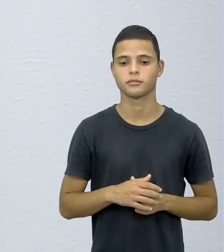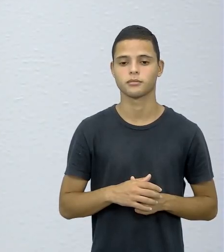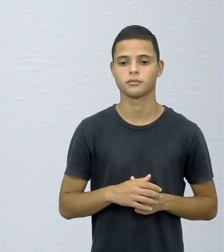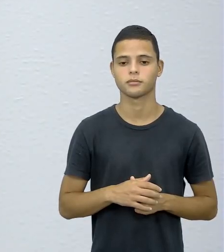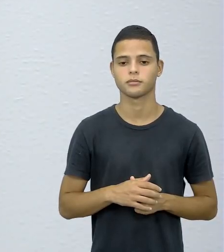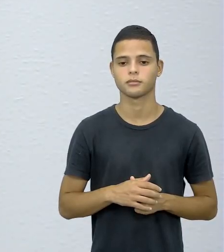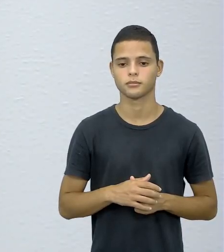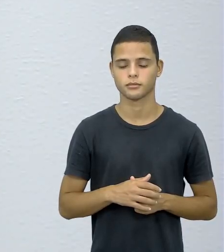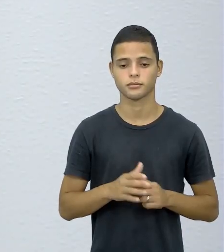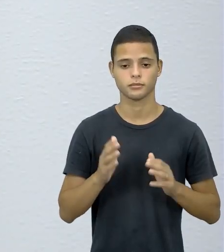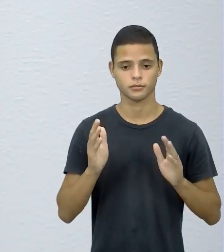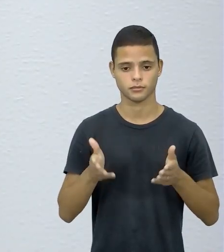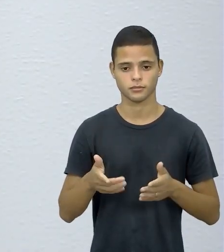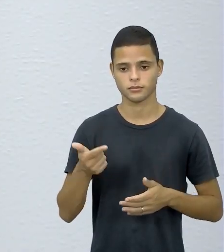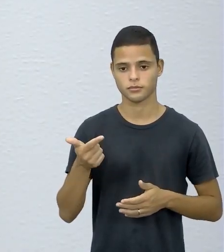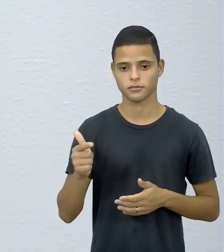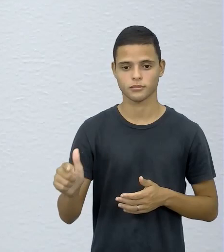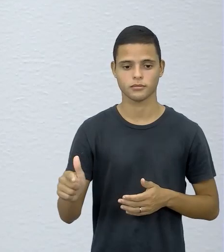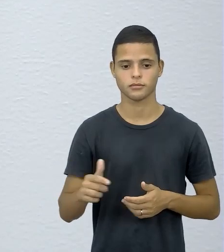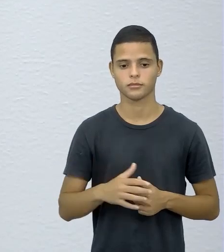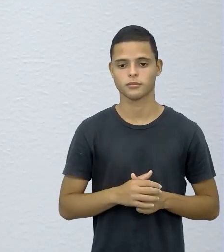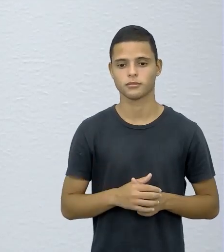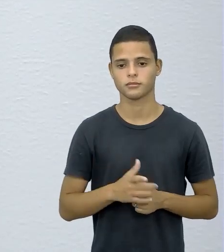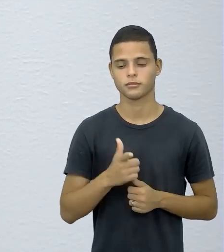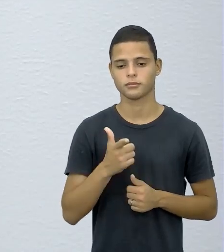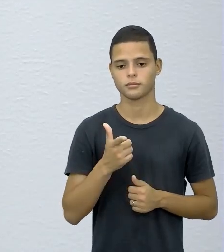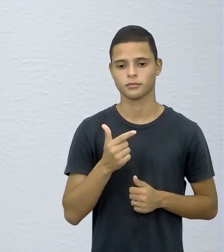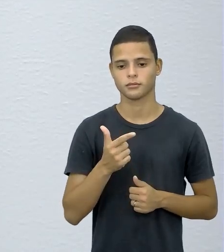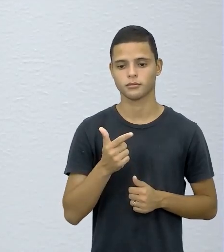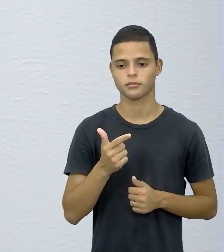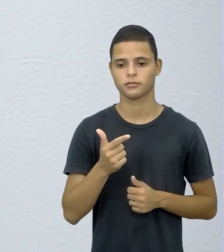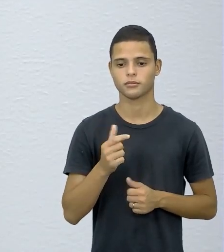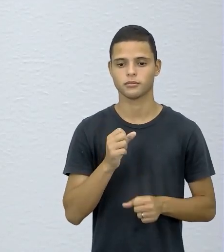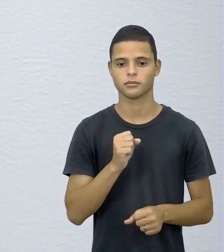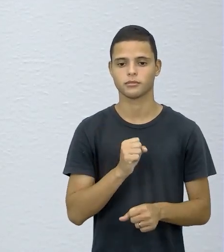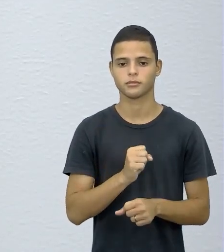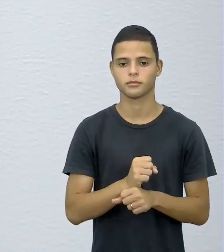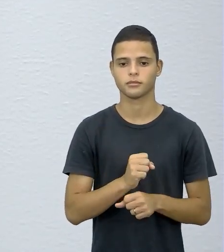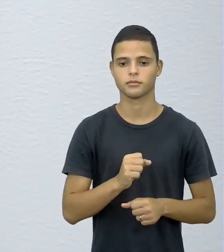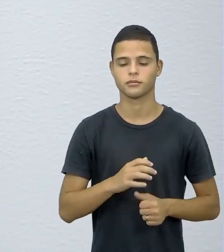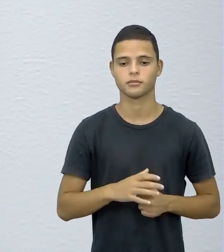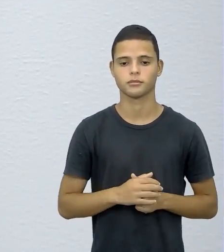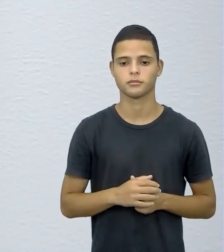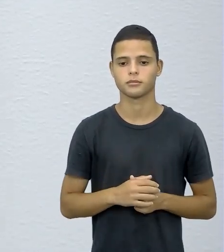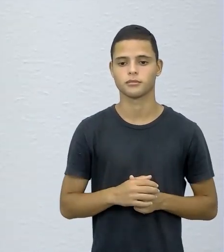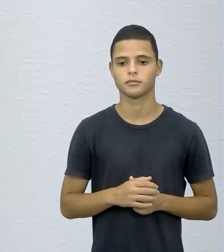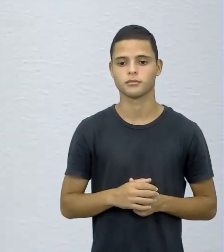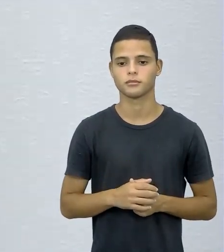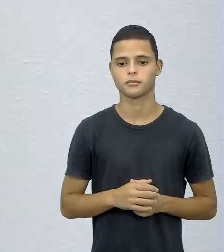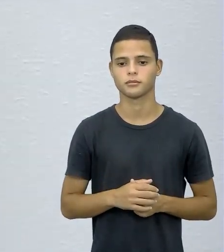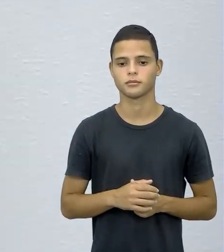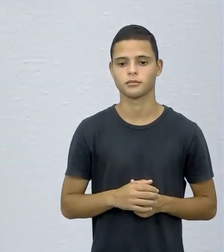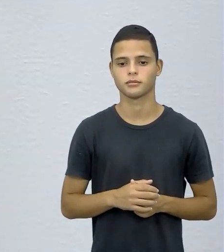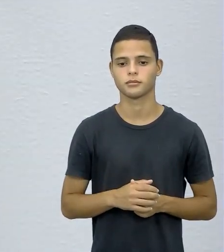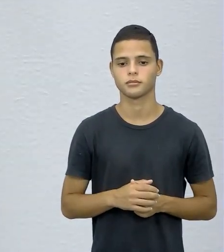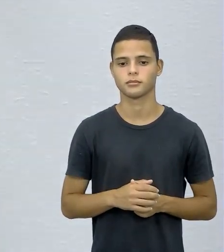falar mesmo assim. Já. 11. 11, muito bem. Olha lá, a leitura começou, hein, pessoal?